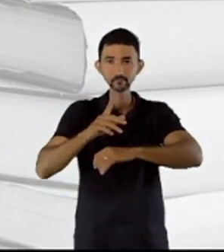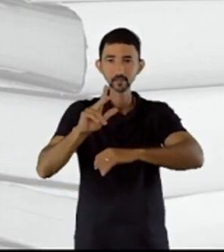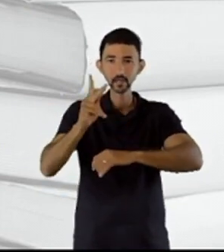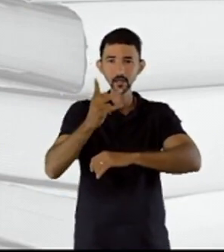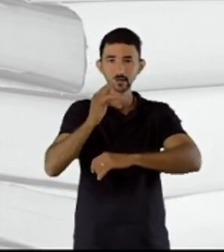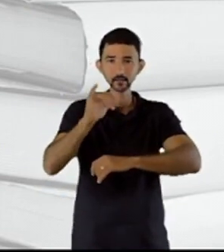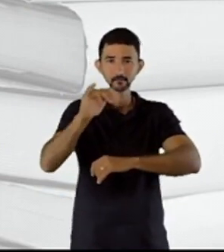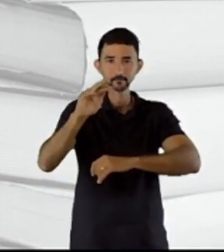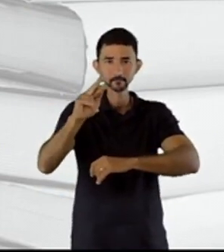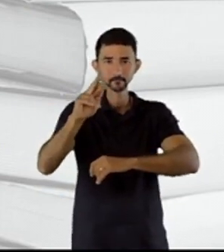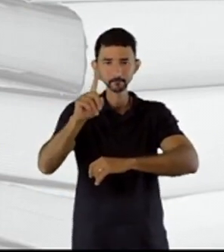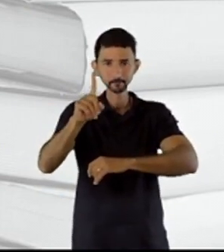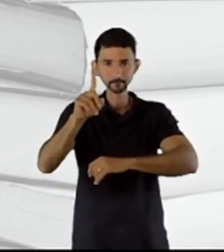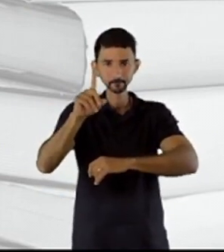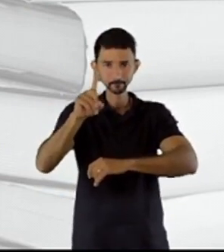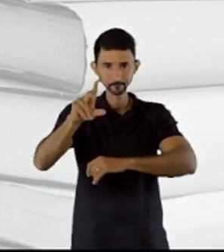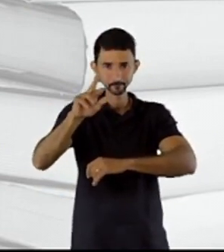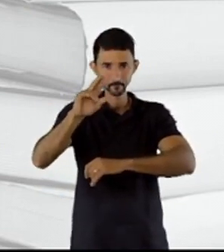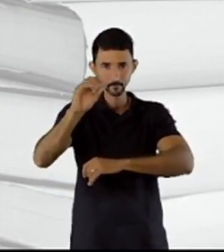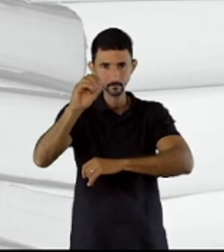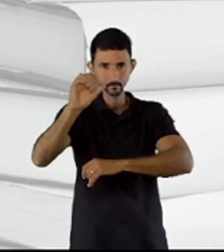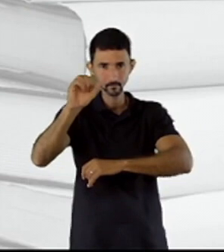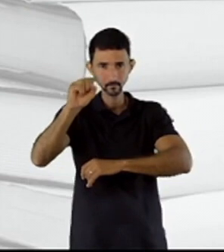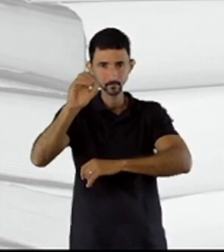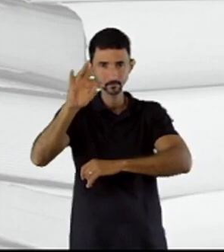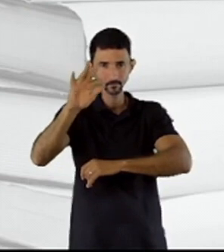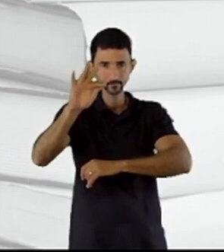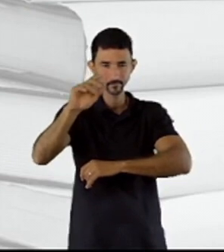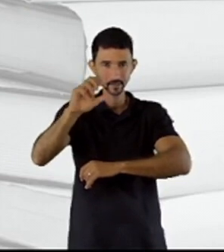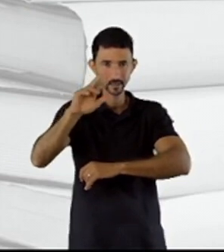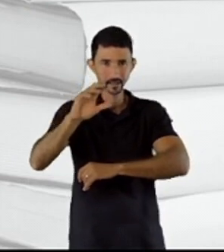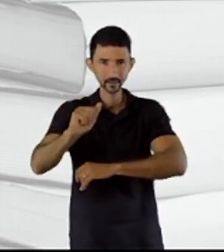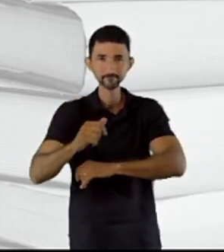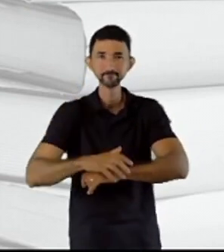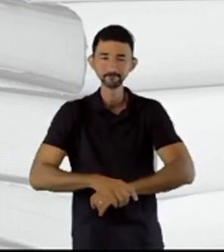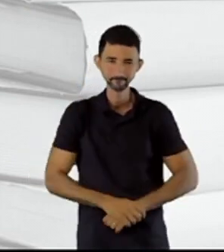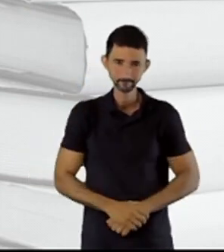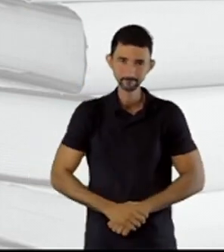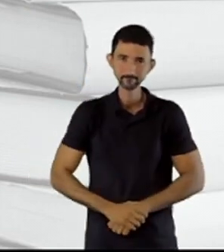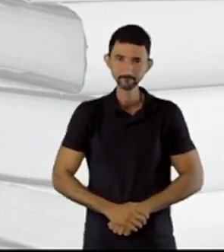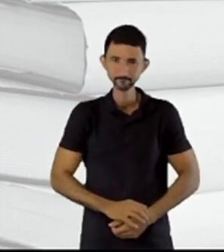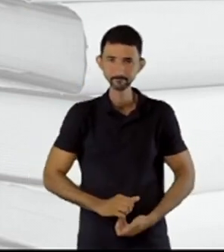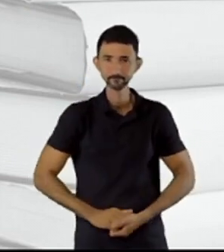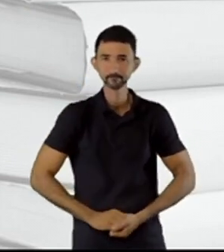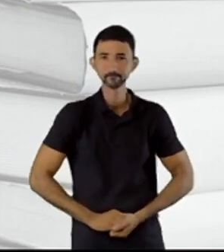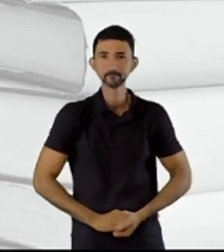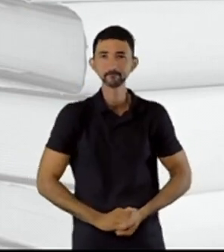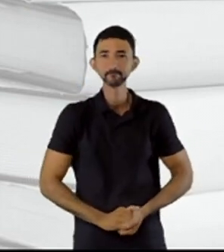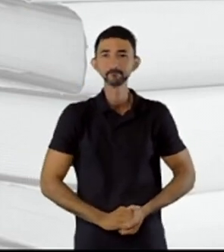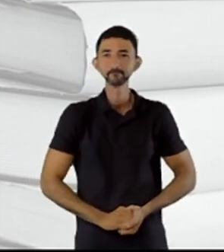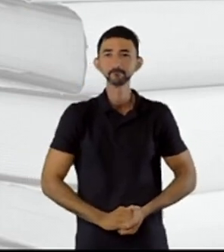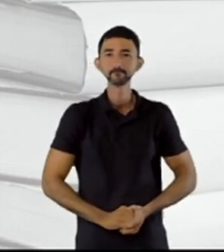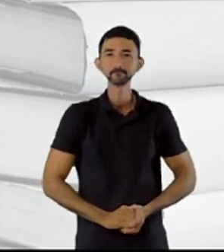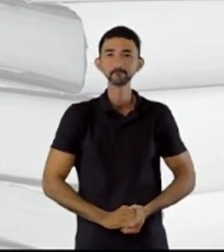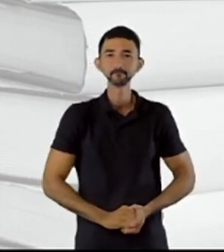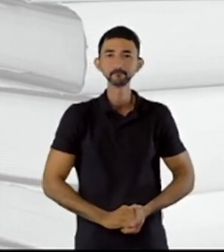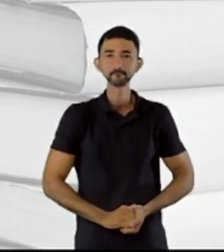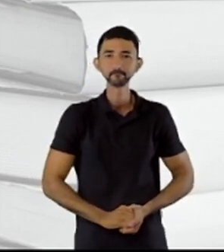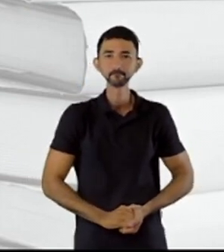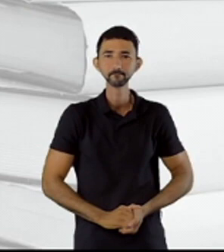vai estar intimamente ligada ao que a gente vai chamar de hidrosfera, tudo bem?